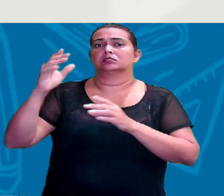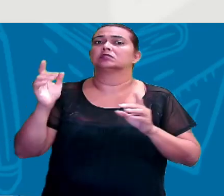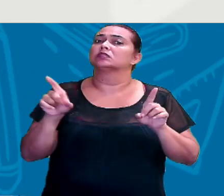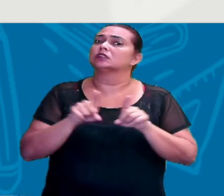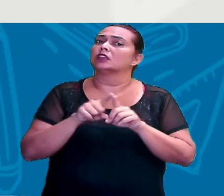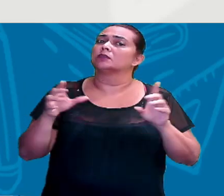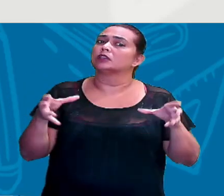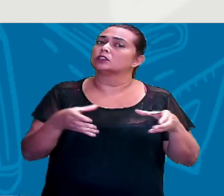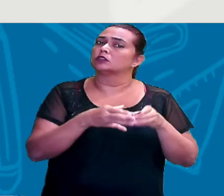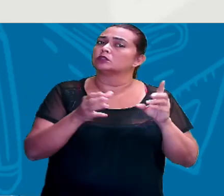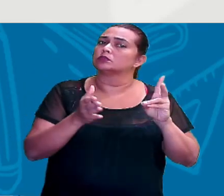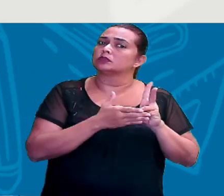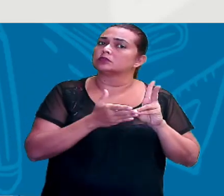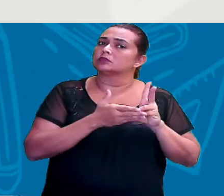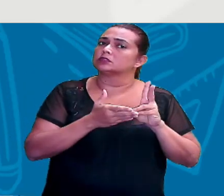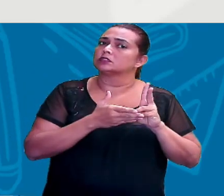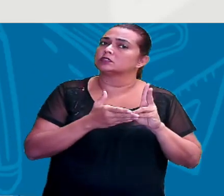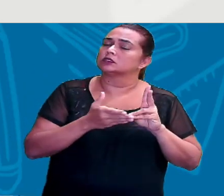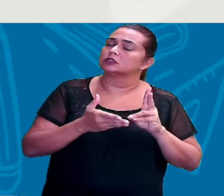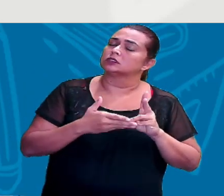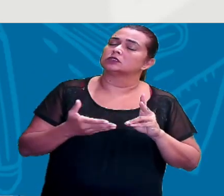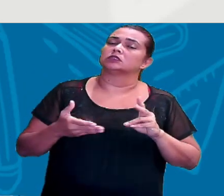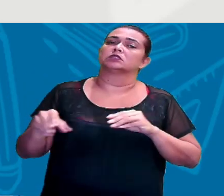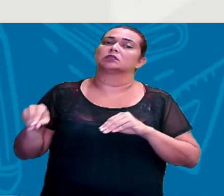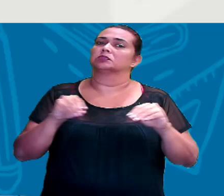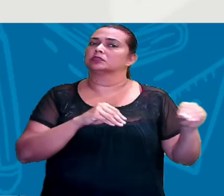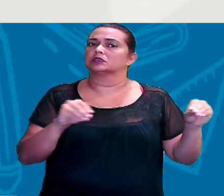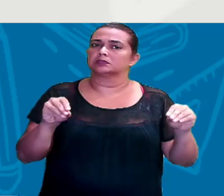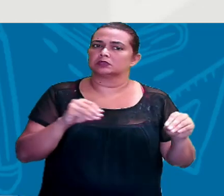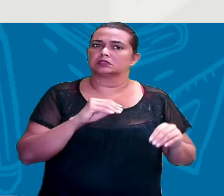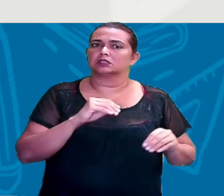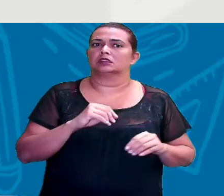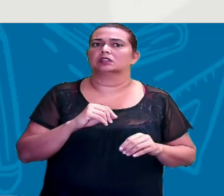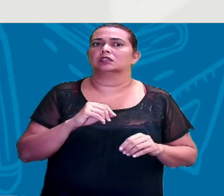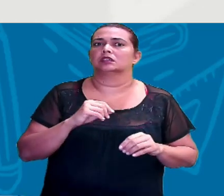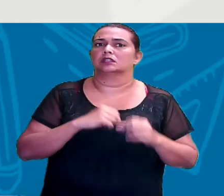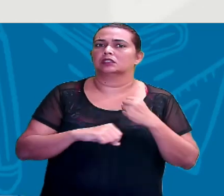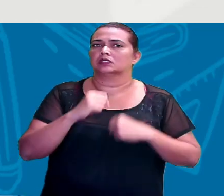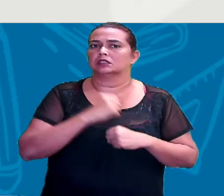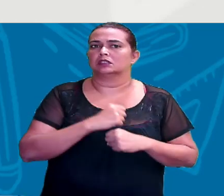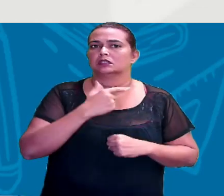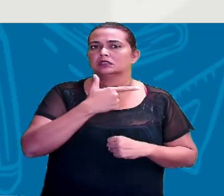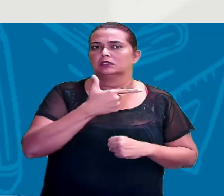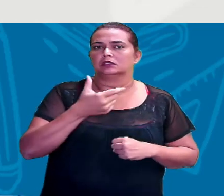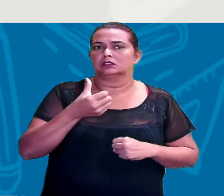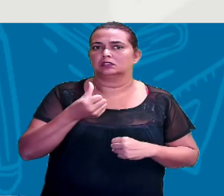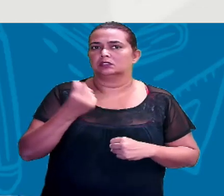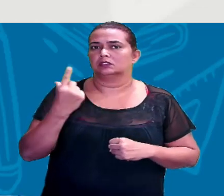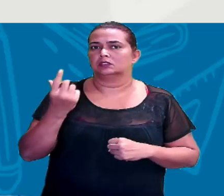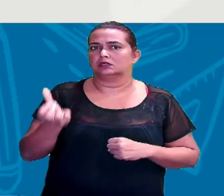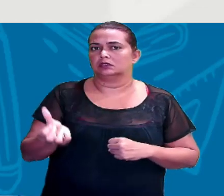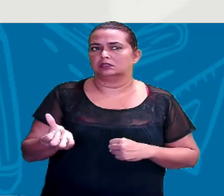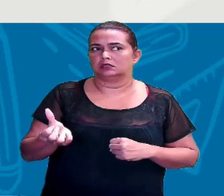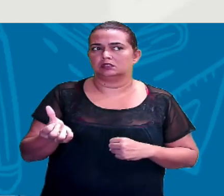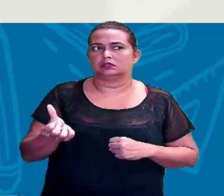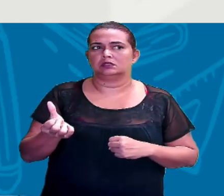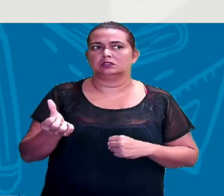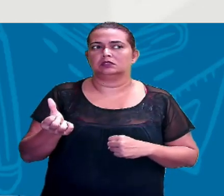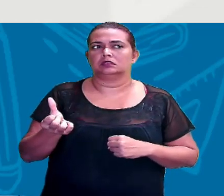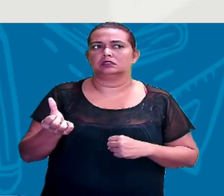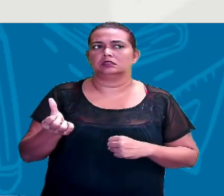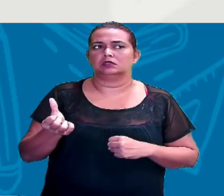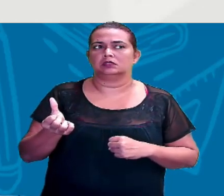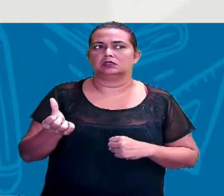indígenas, né? Como também nós tivemos em 2016, né, no subdistrito de Bento Rodrigues, né, na